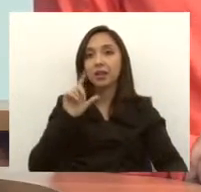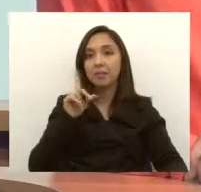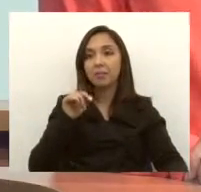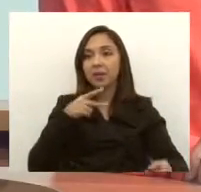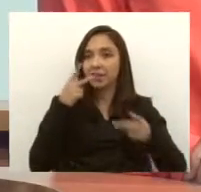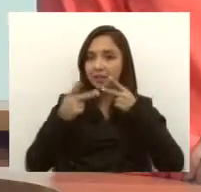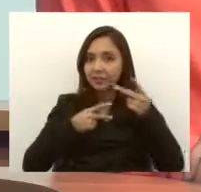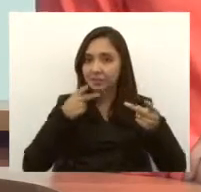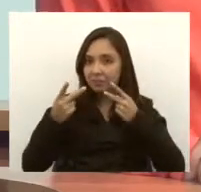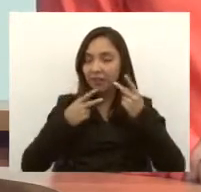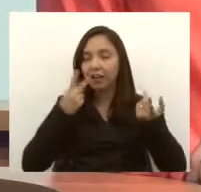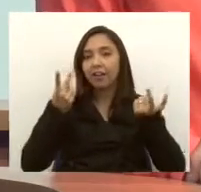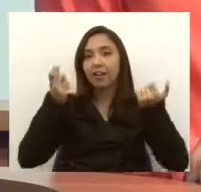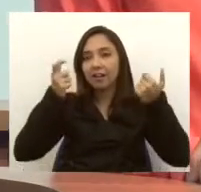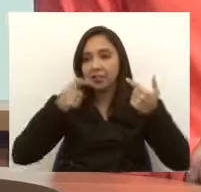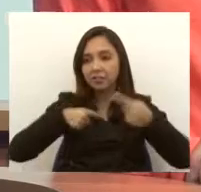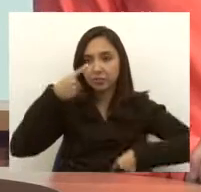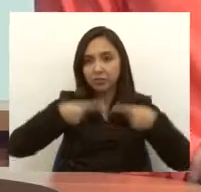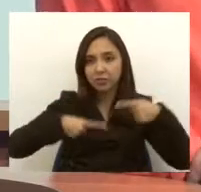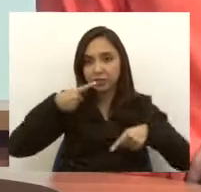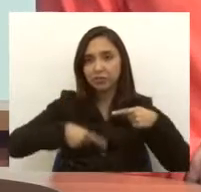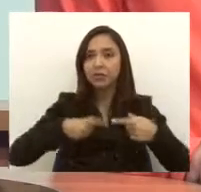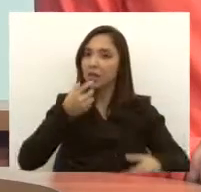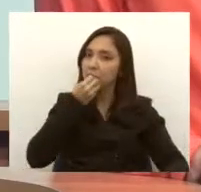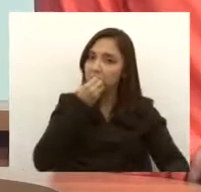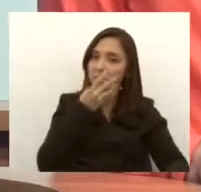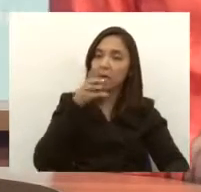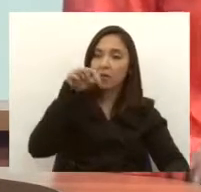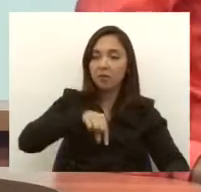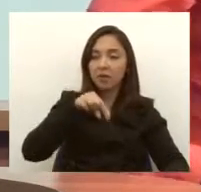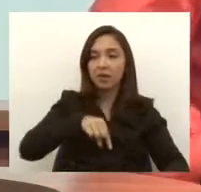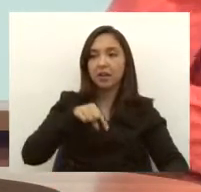parlar, discutir. É isso que é o gostoso